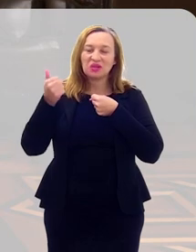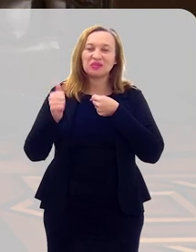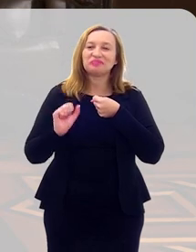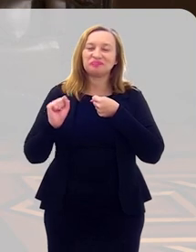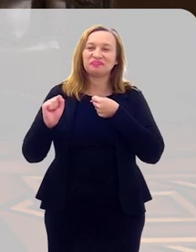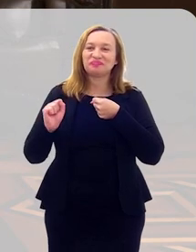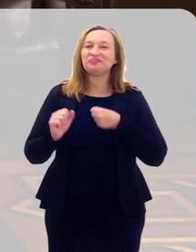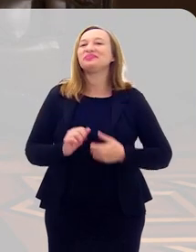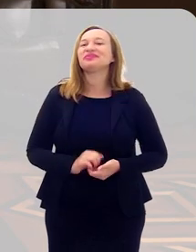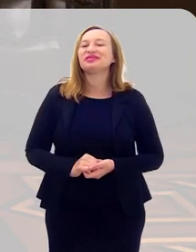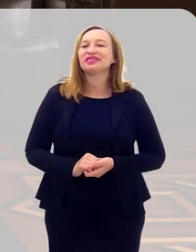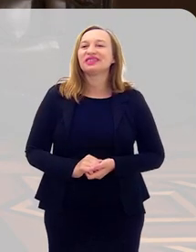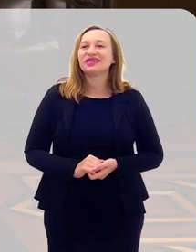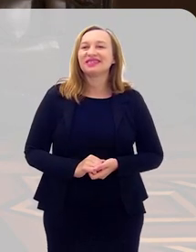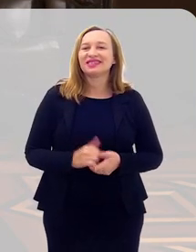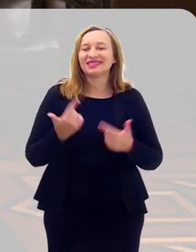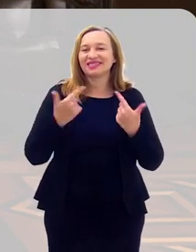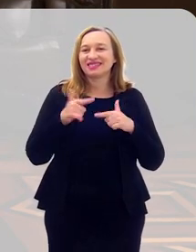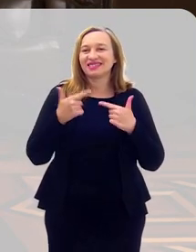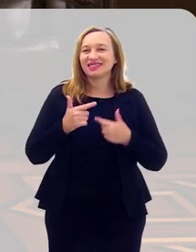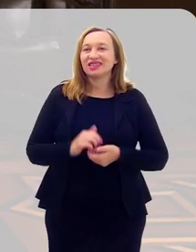Quando não, for tá tocar, mesmo. Você coloca.